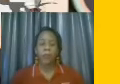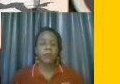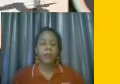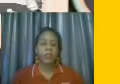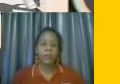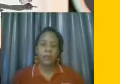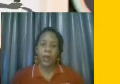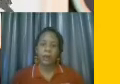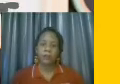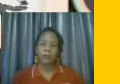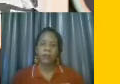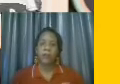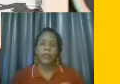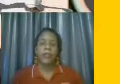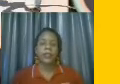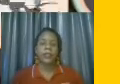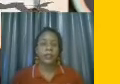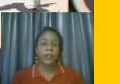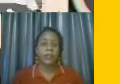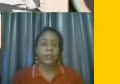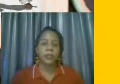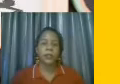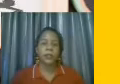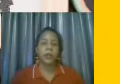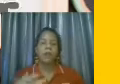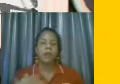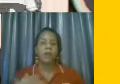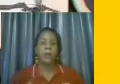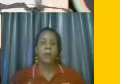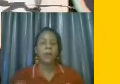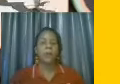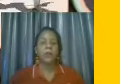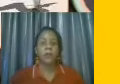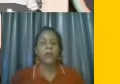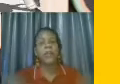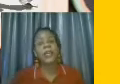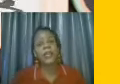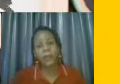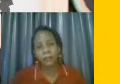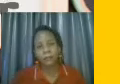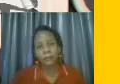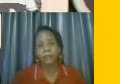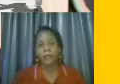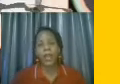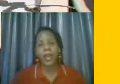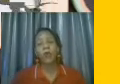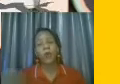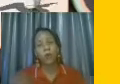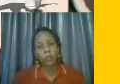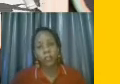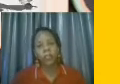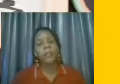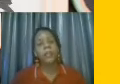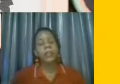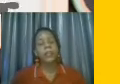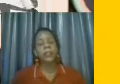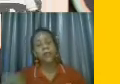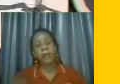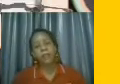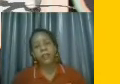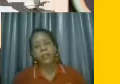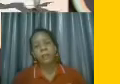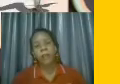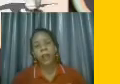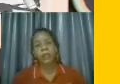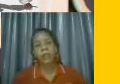Os instrumentos utilizados nessas danças era algo que proporcionava alegria, né? E hoje eles